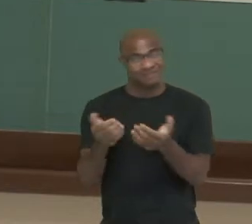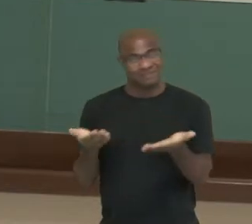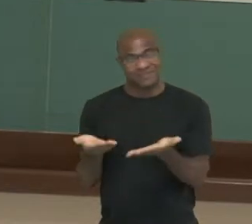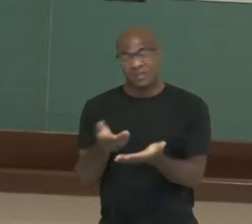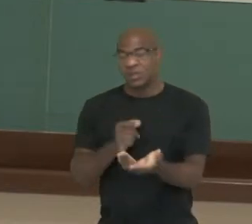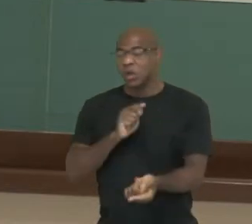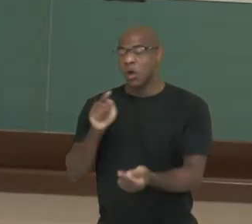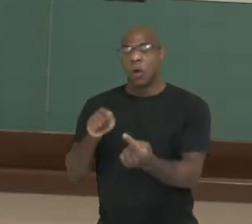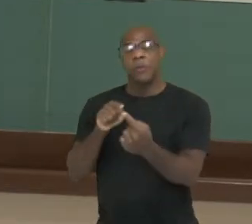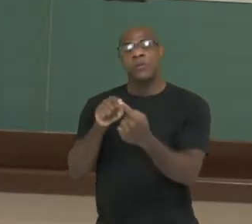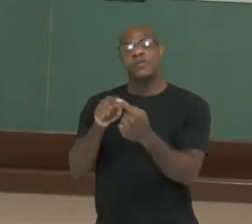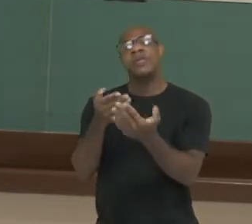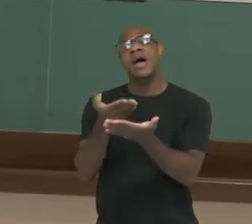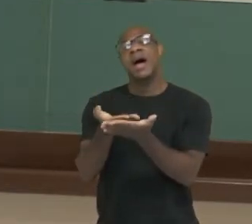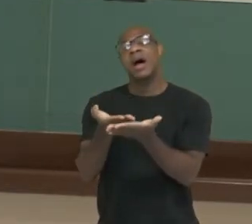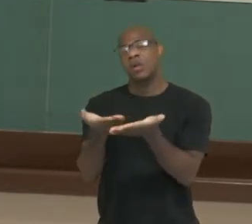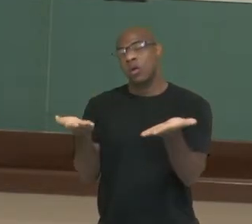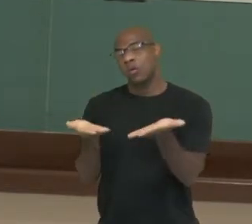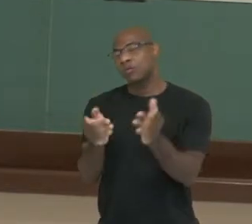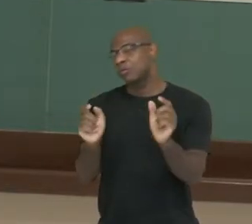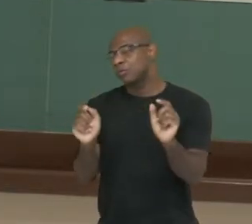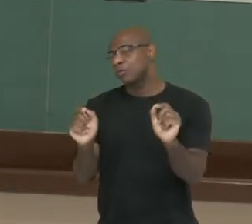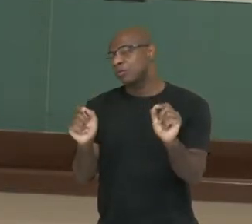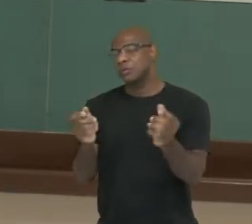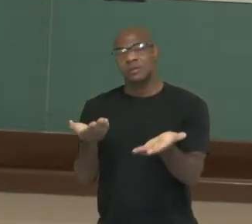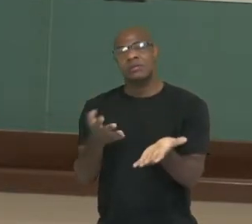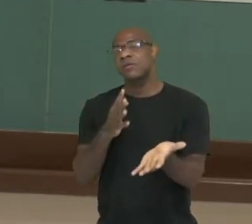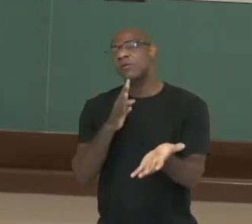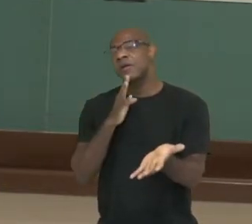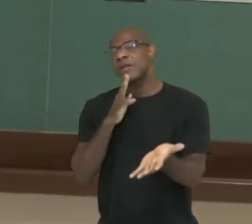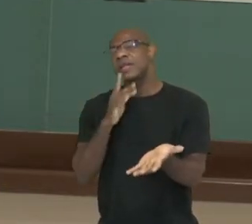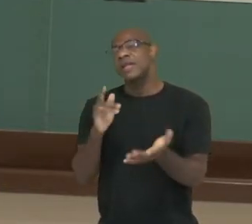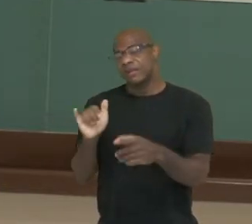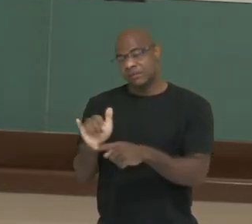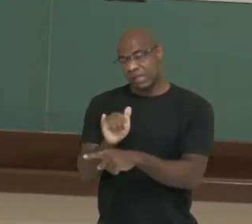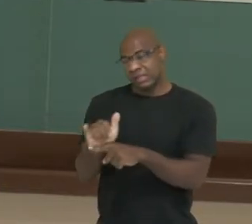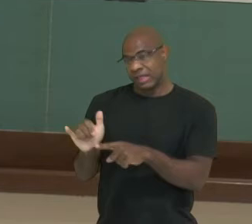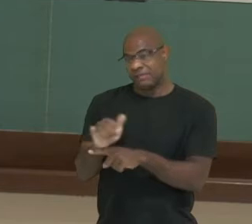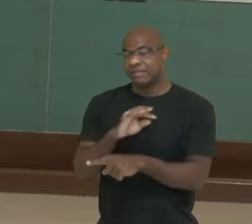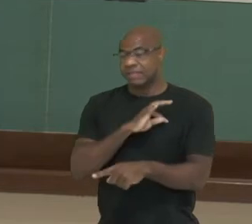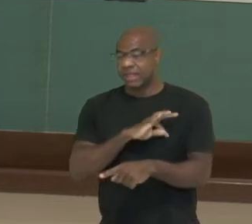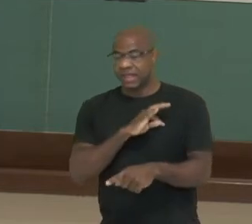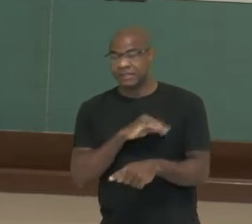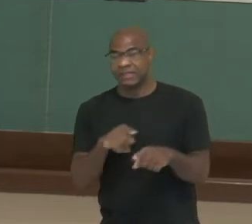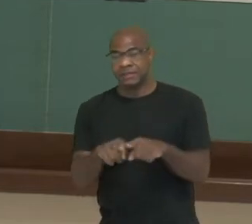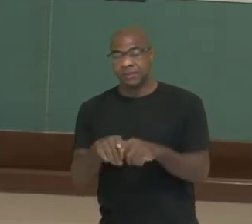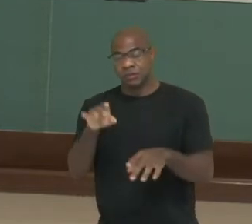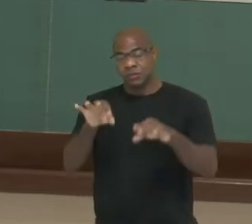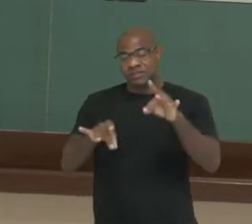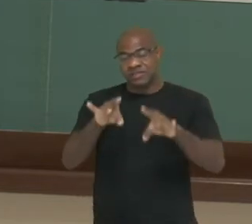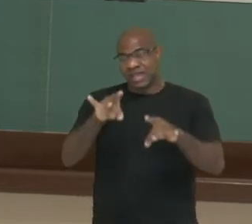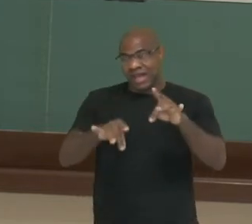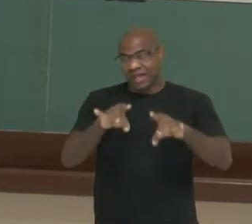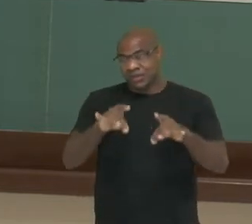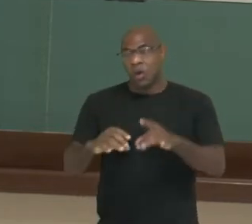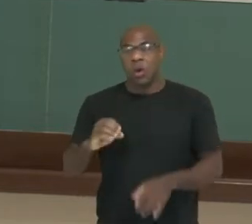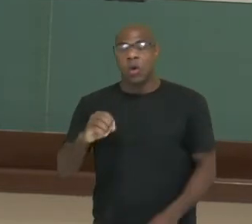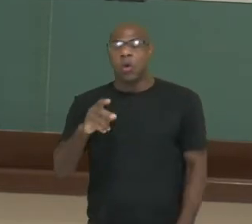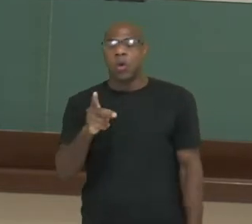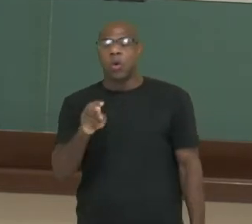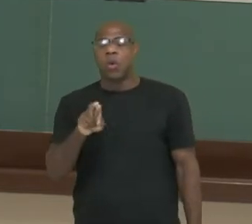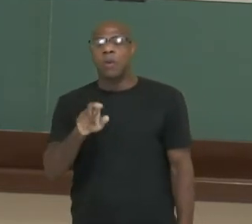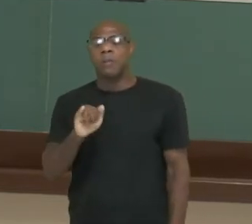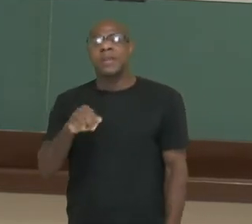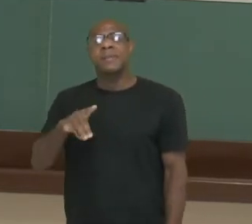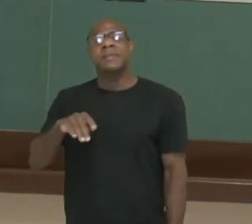os objetivos da nossa aula hoje. Conhecer técnicas de teatro do oprimido, suas características e